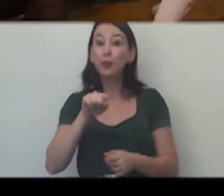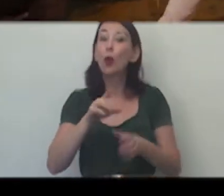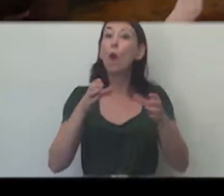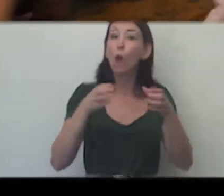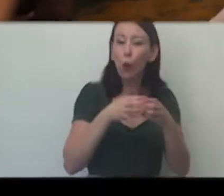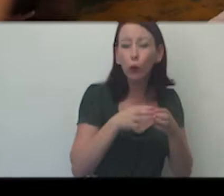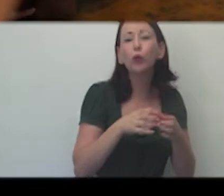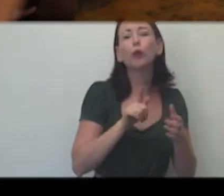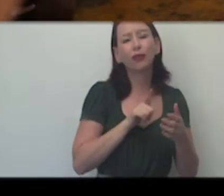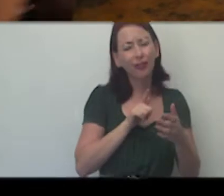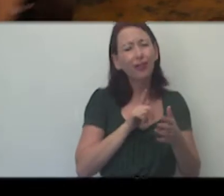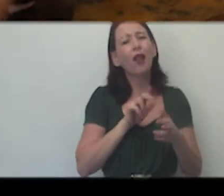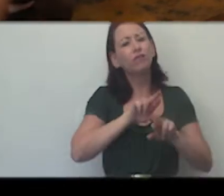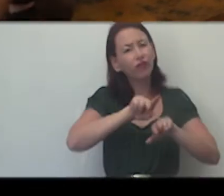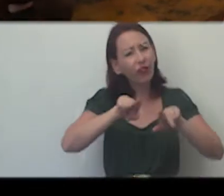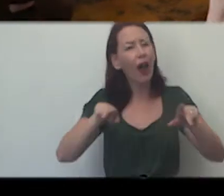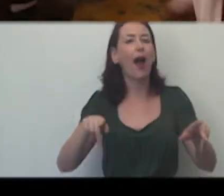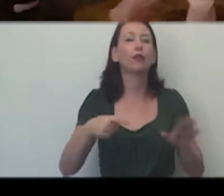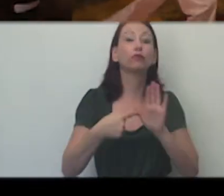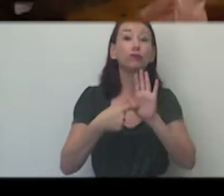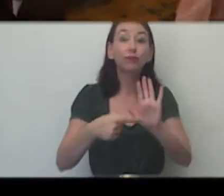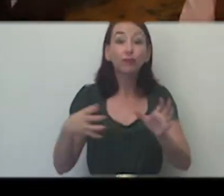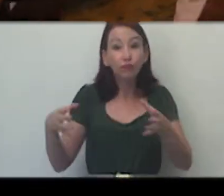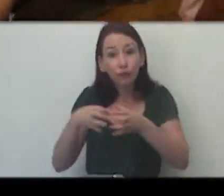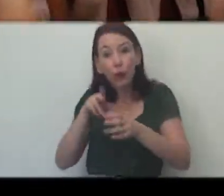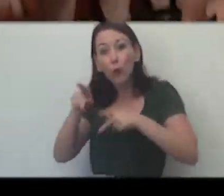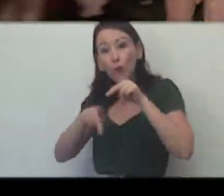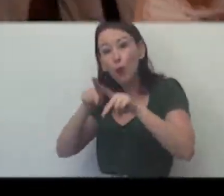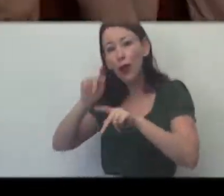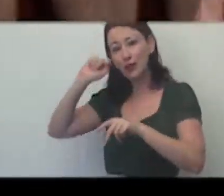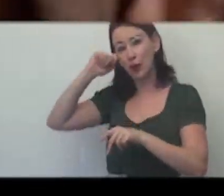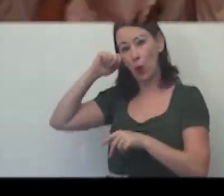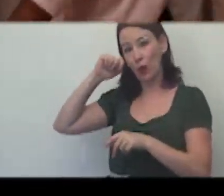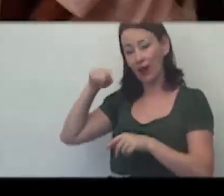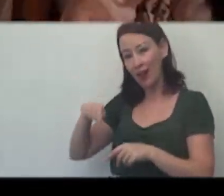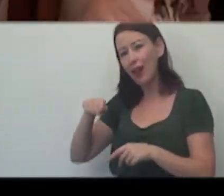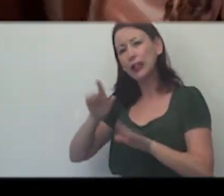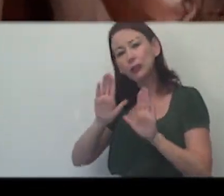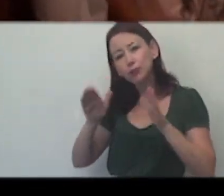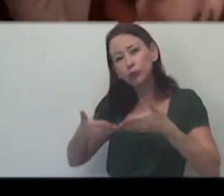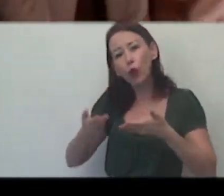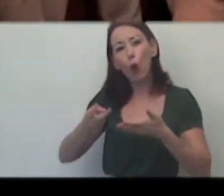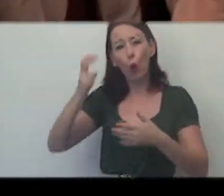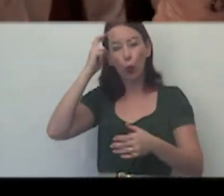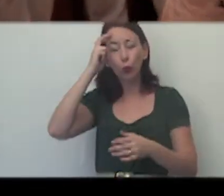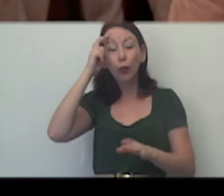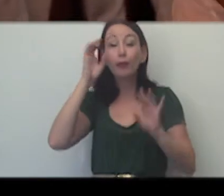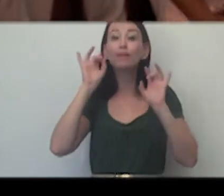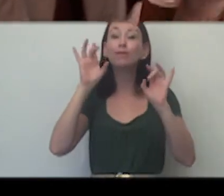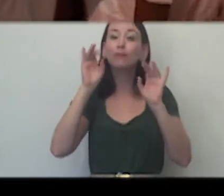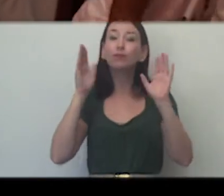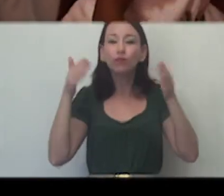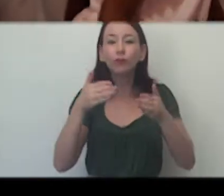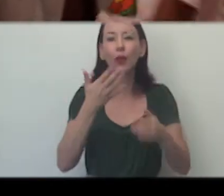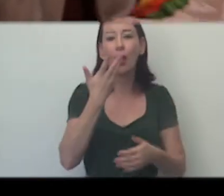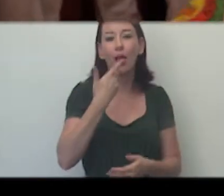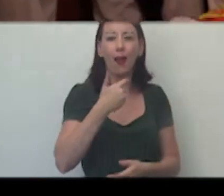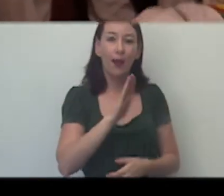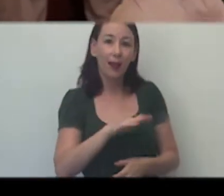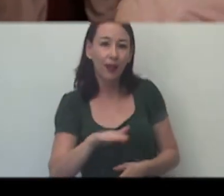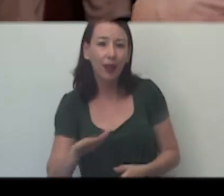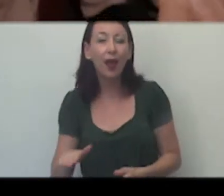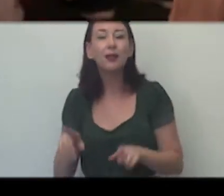intensos junto à população negra, com ênfase nas atividades socioculturais, especialmente voltados para crianças e